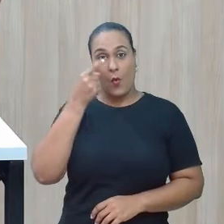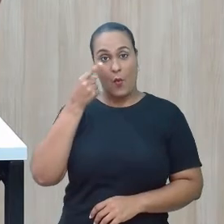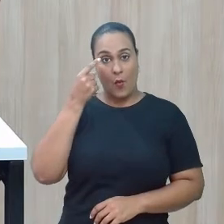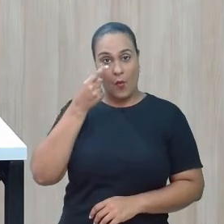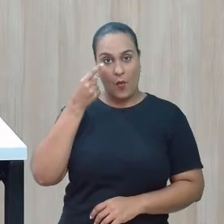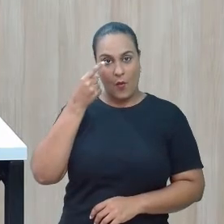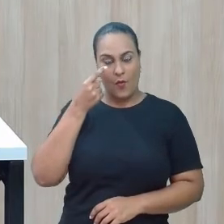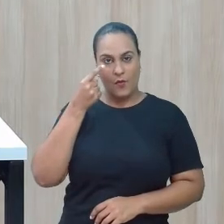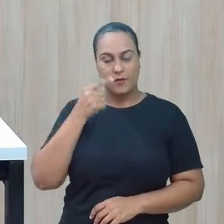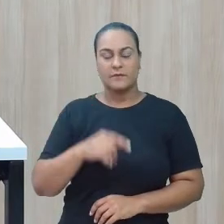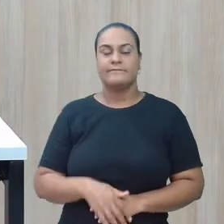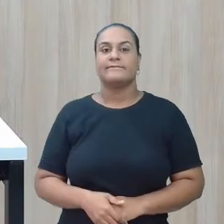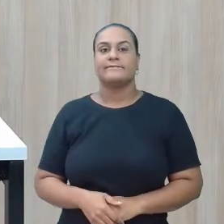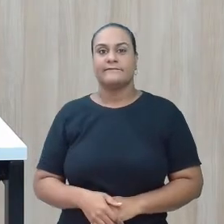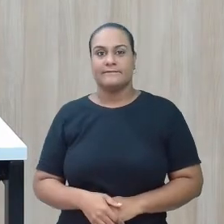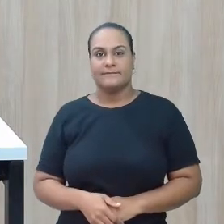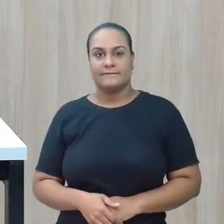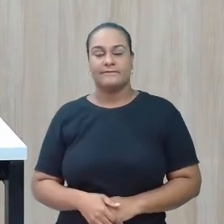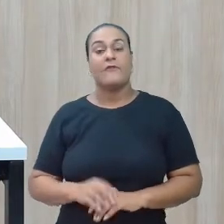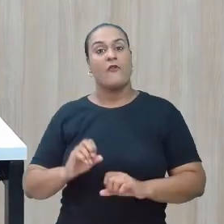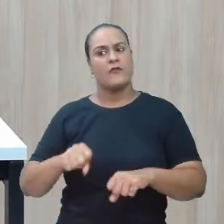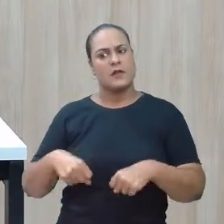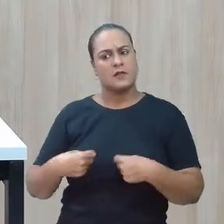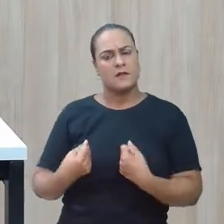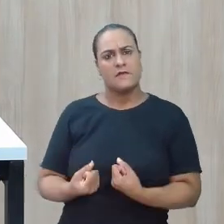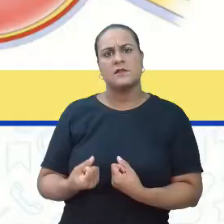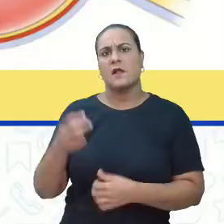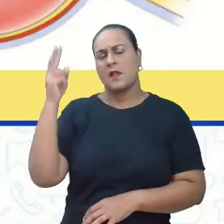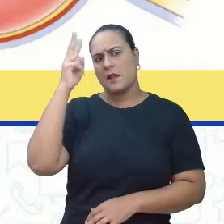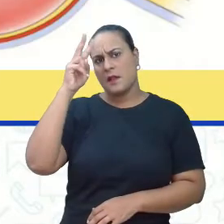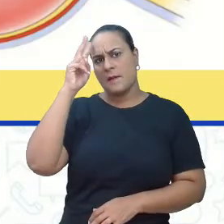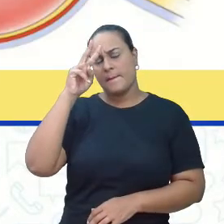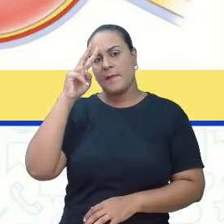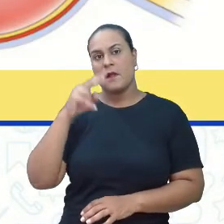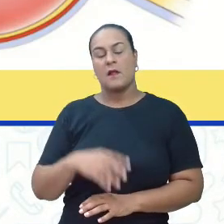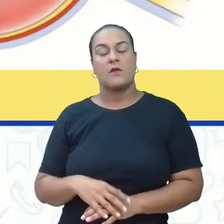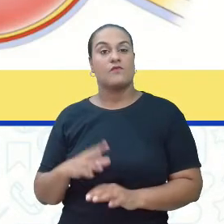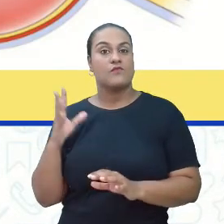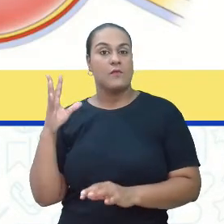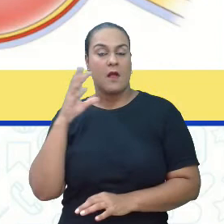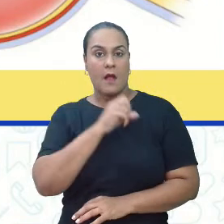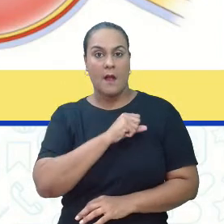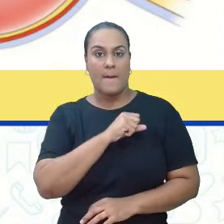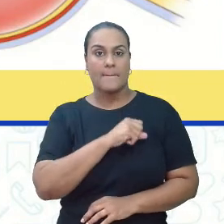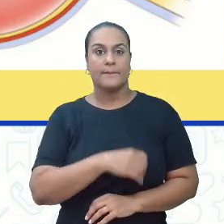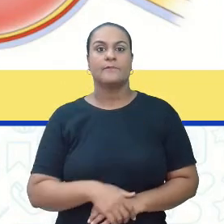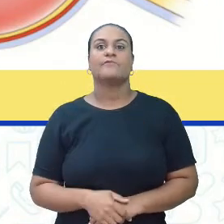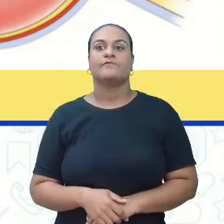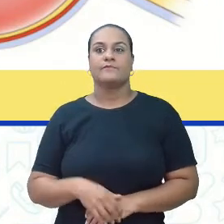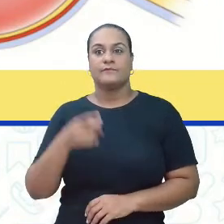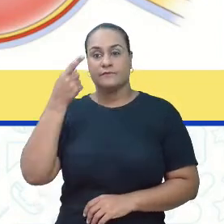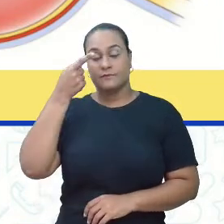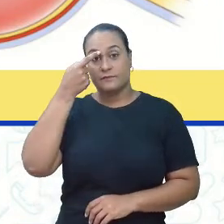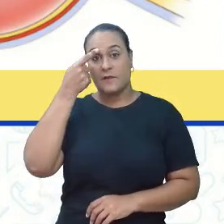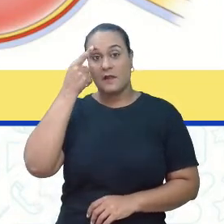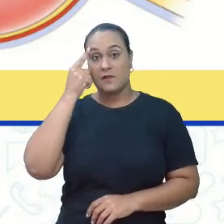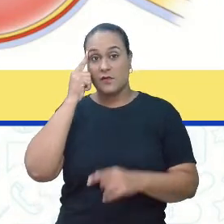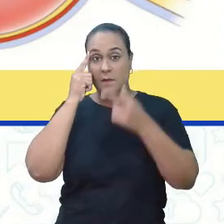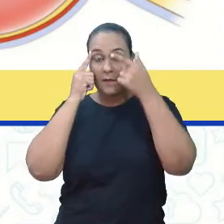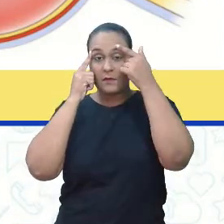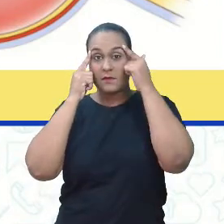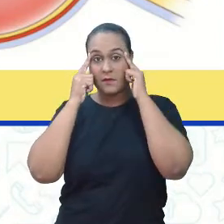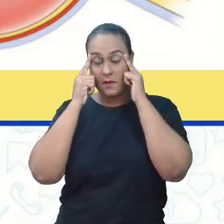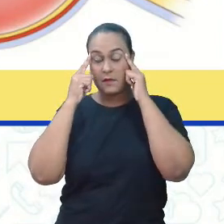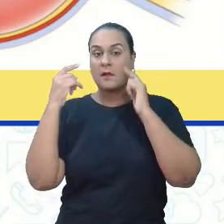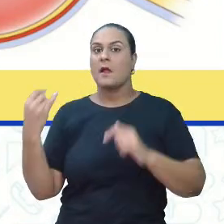humano. Vamos ver a questão das defesas, mais uma vez relembrando rapidinho. Primeiro, a questão aí das sobrancelhas, a importância aí